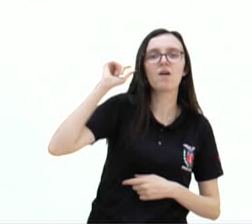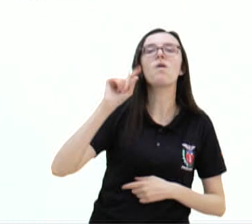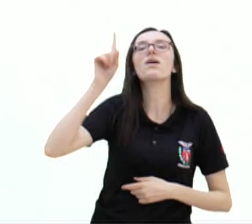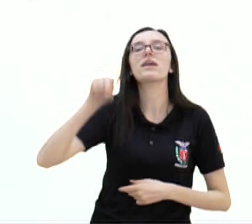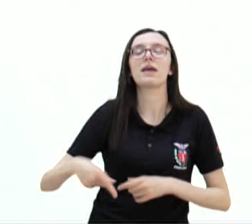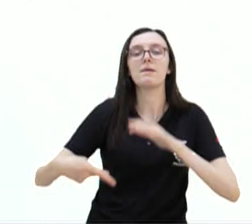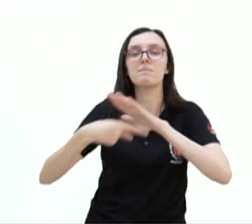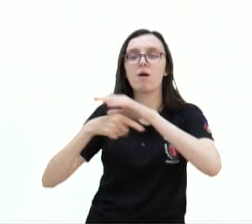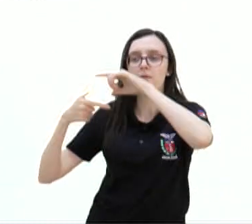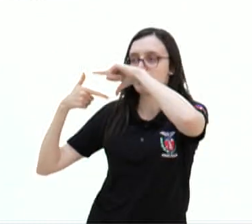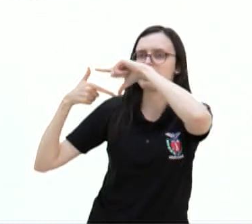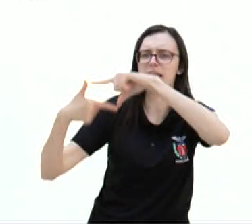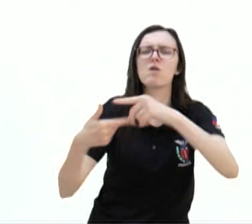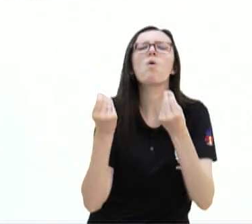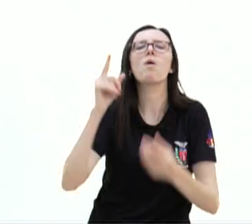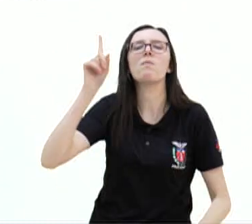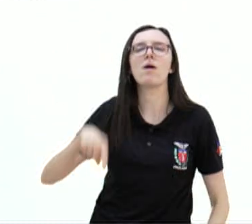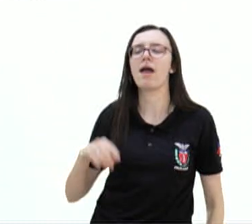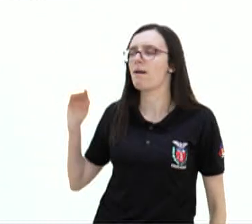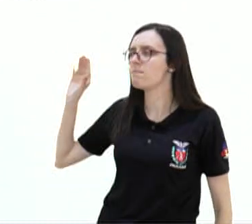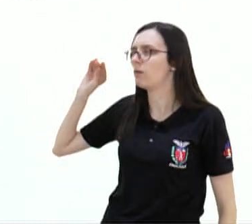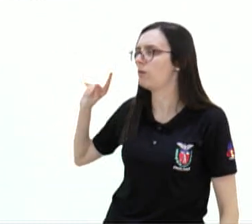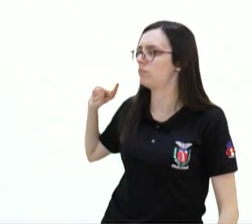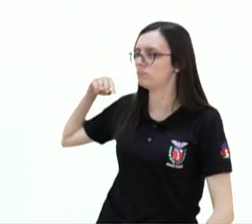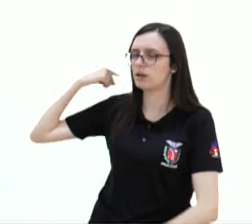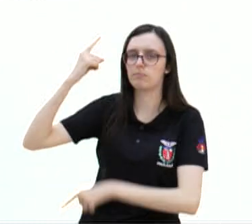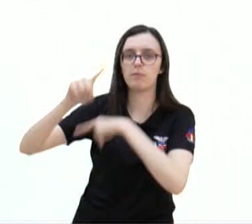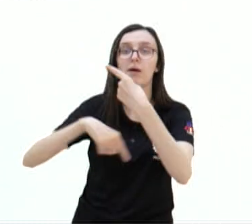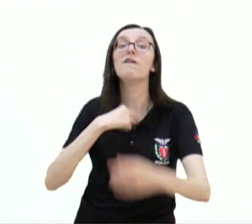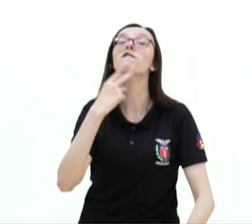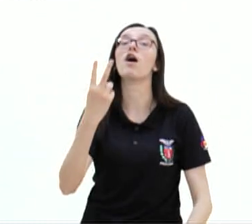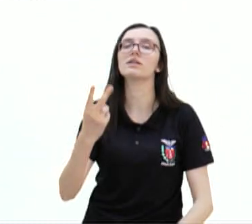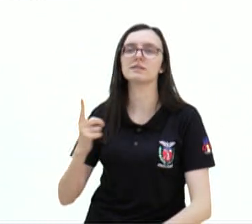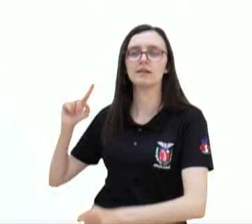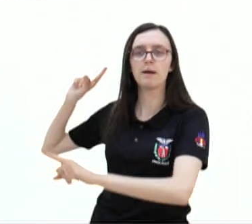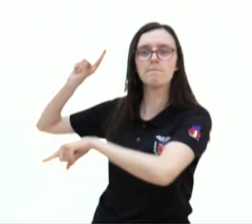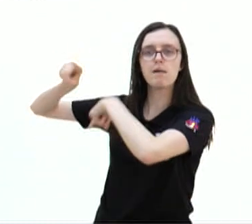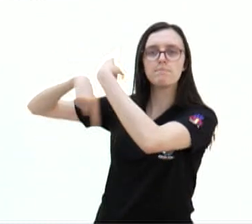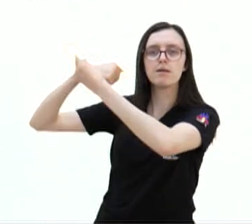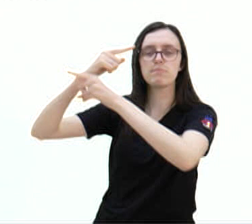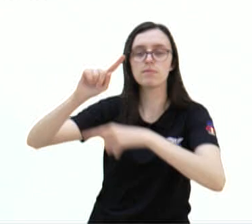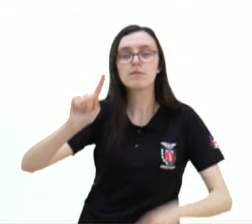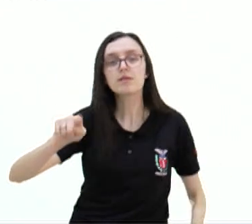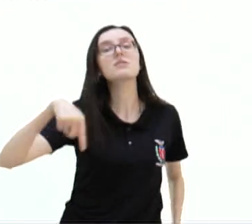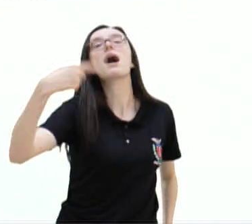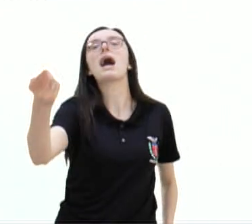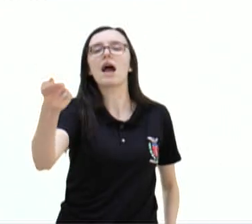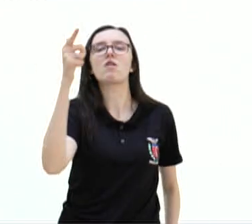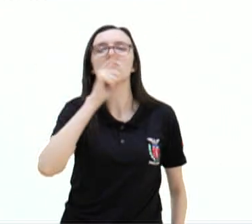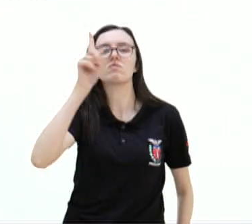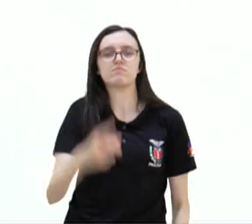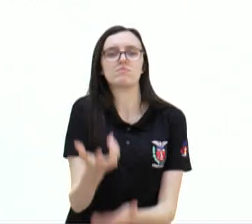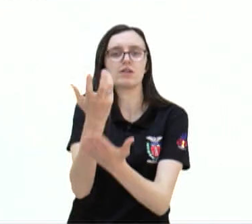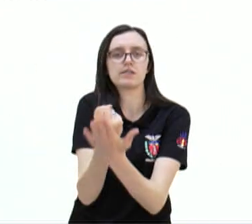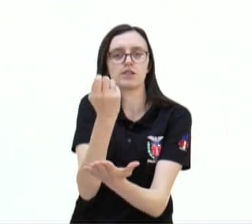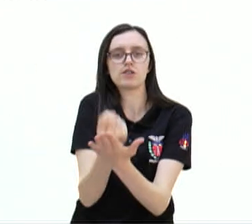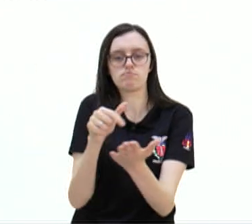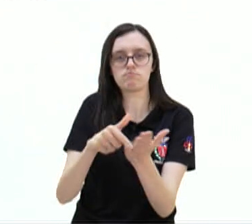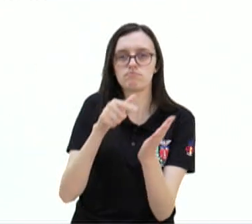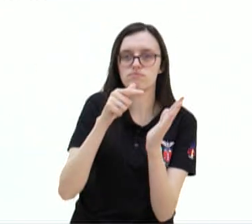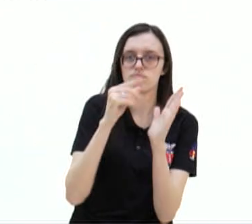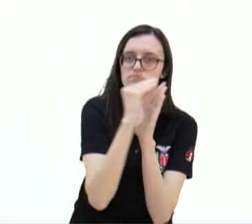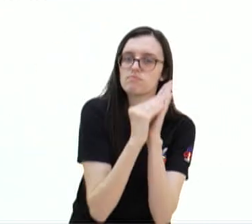uma tradição oral de contar as histórias por meio da voz. Posterior a isso que foi feito um registro